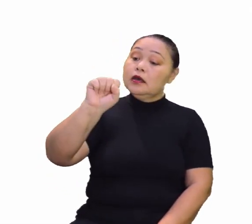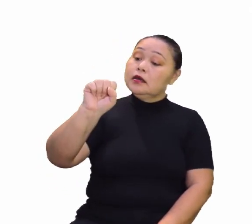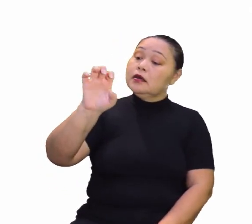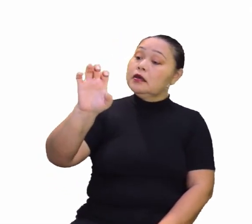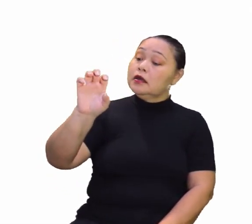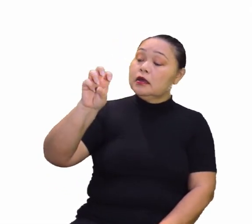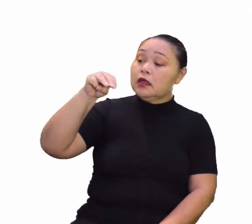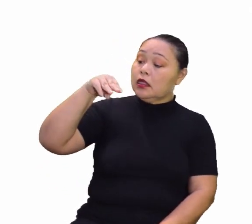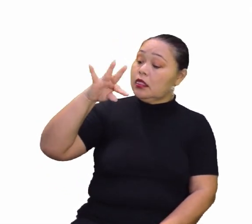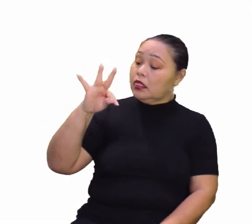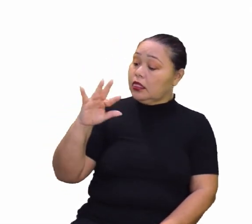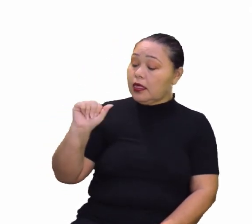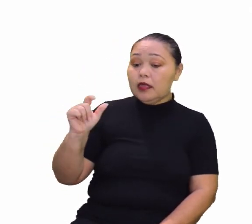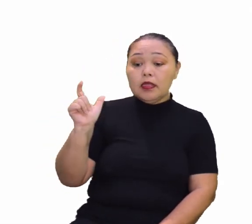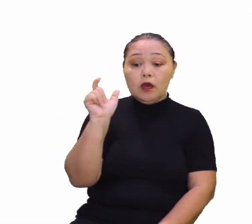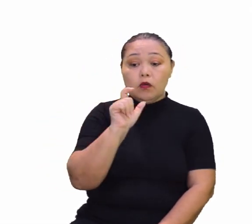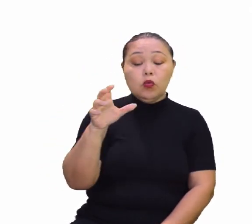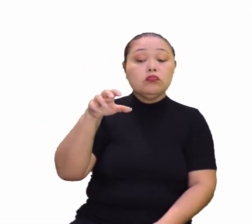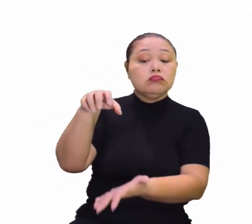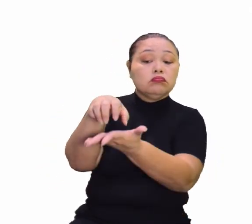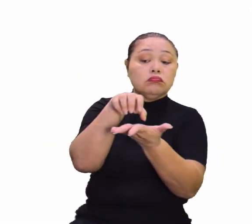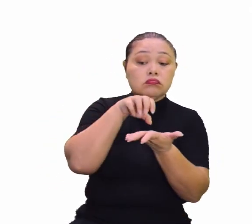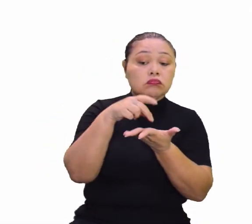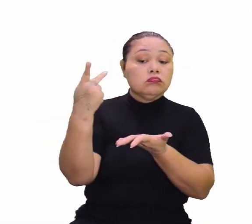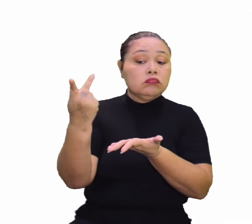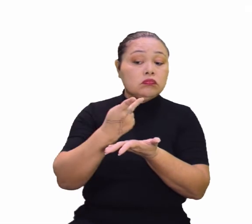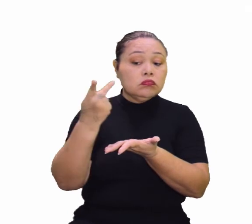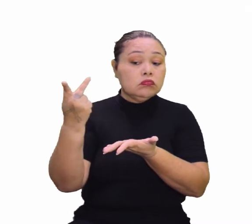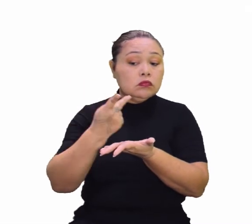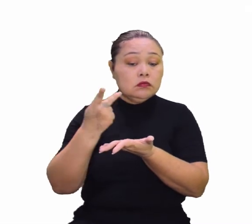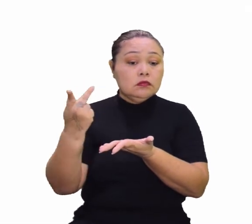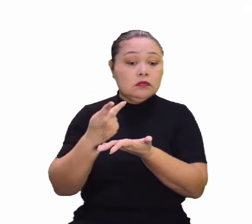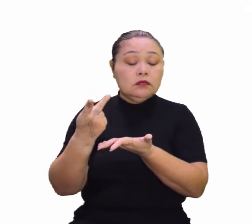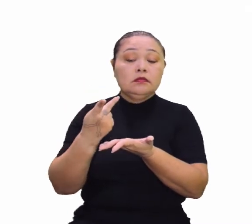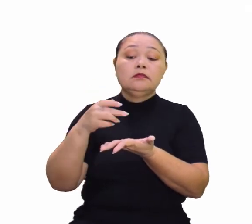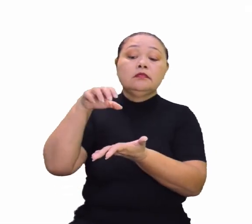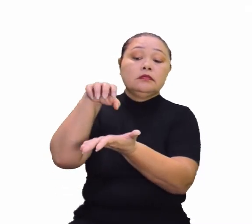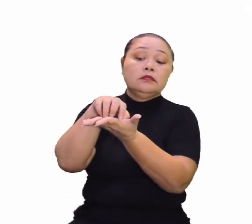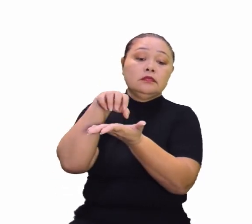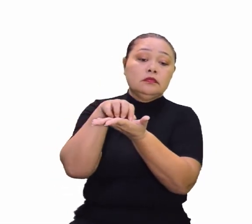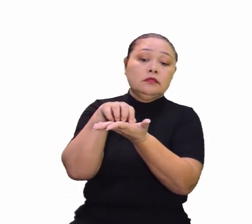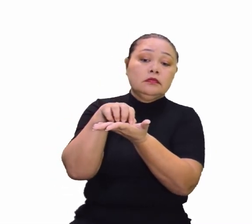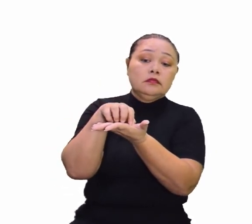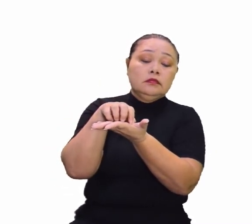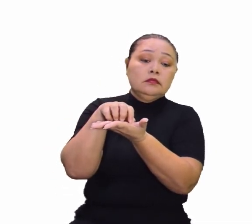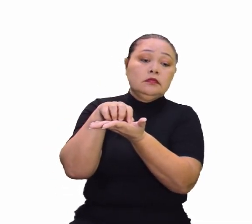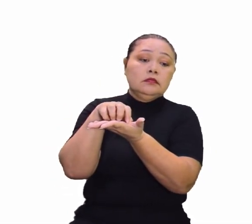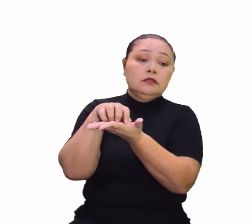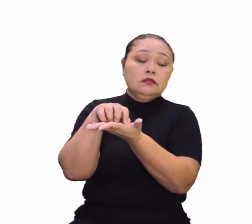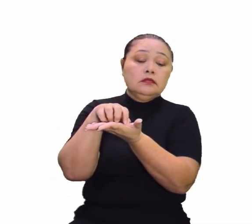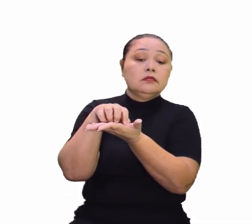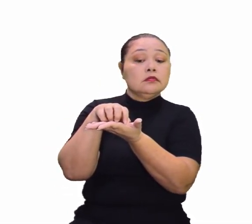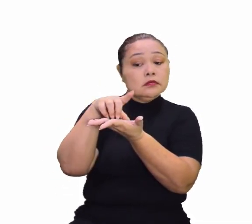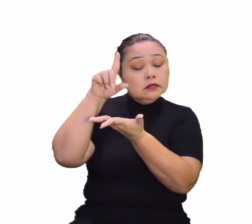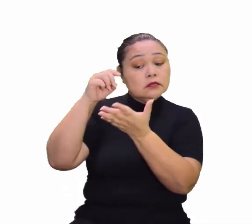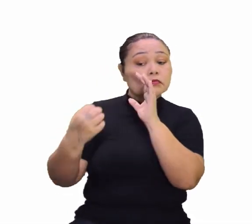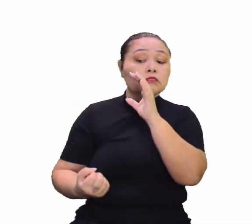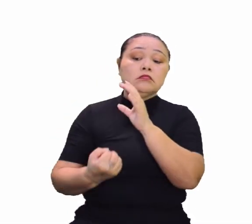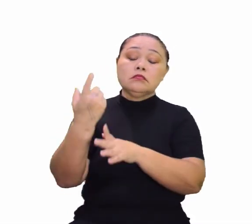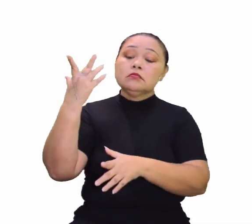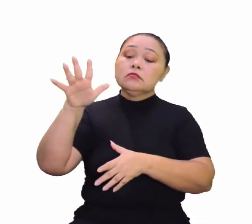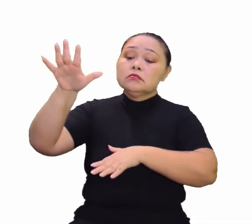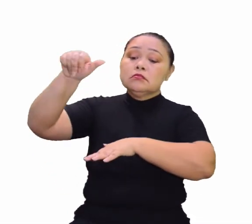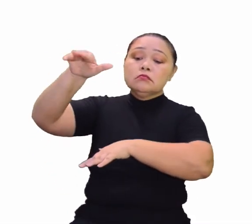Ok? Então, sempre lembrar desses dois órgãos que foram criados